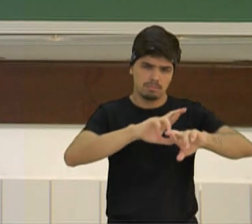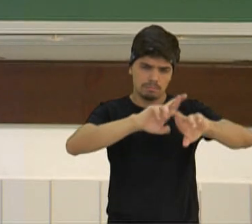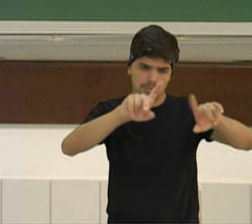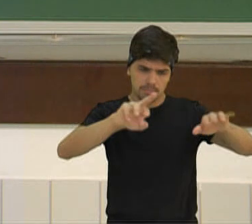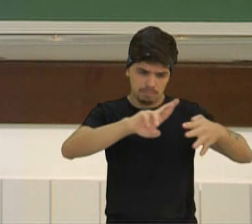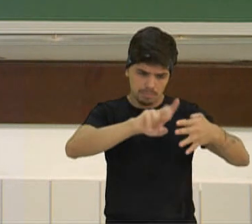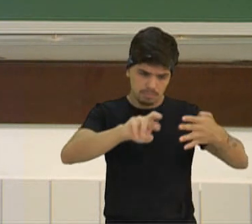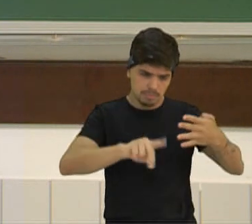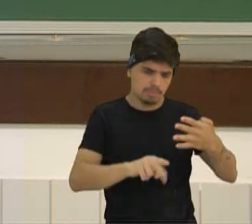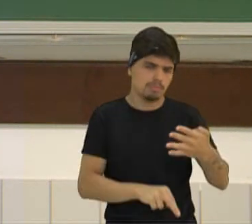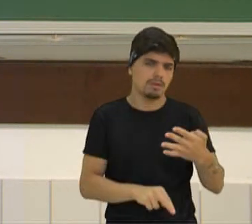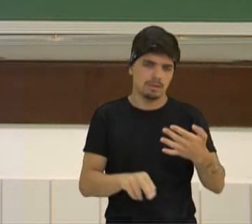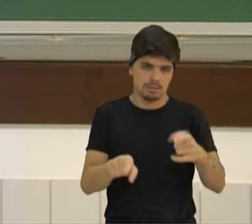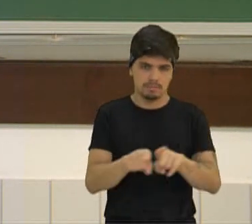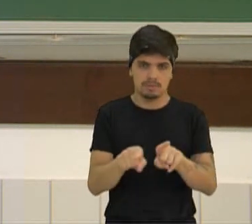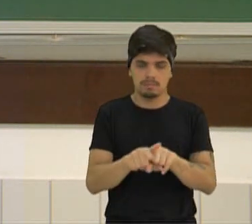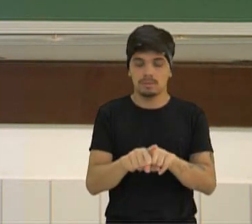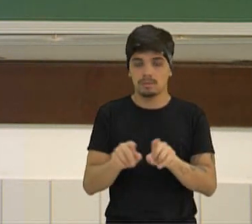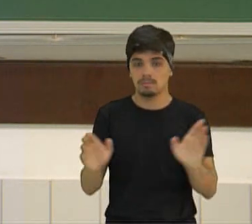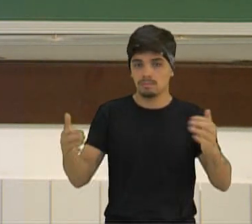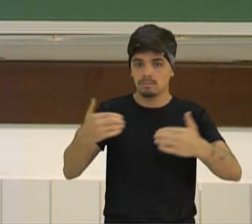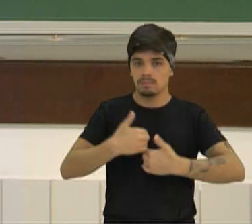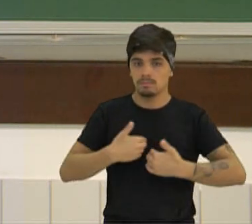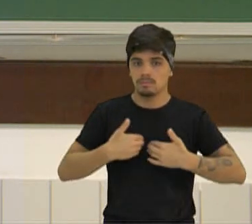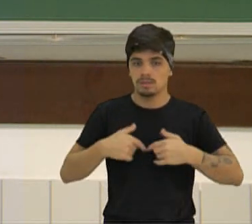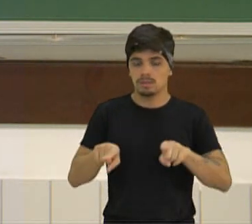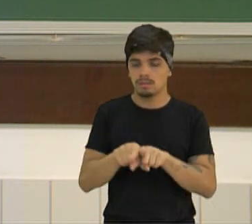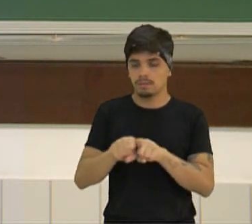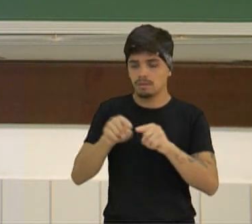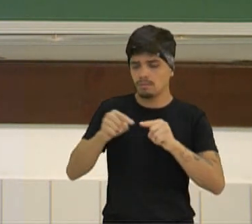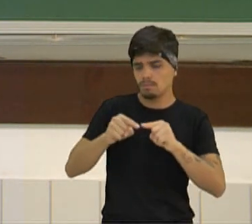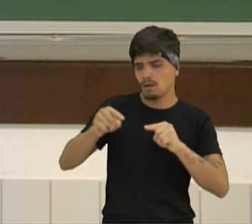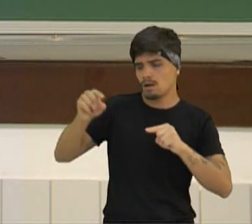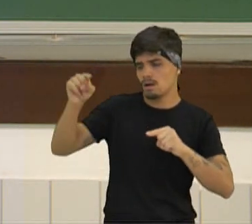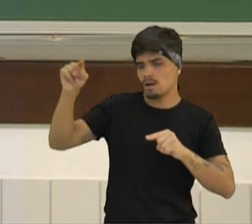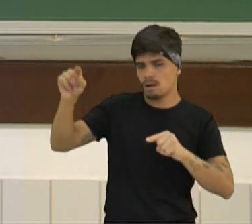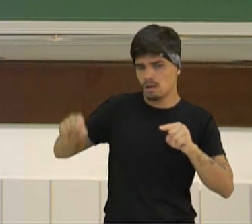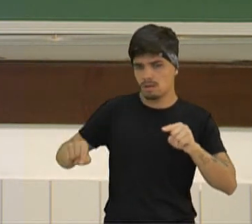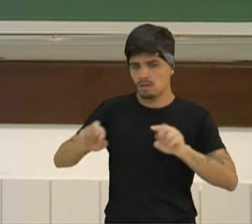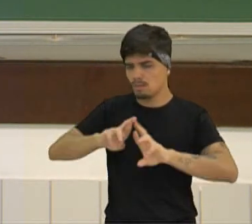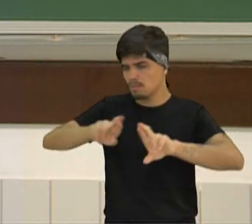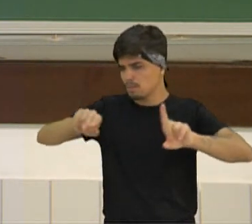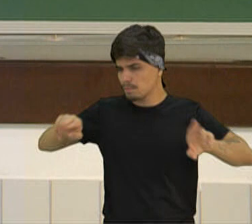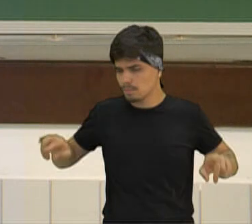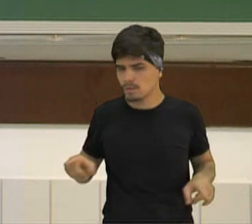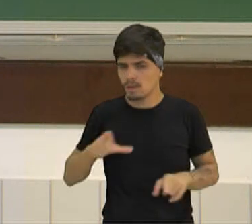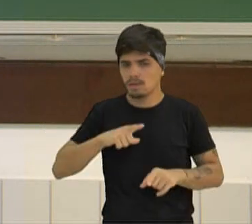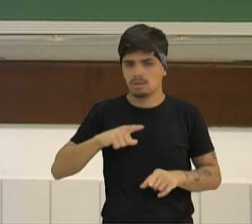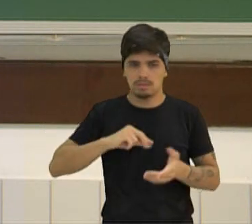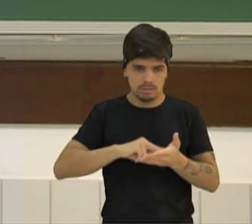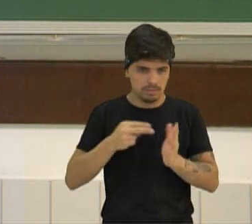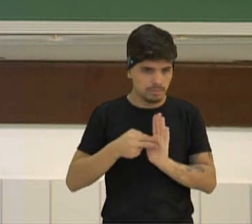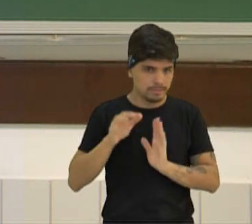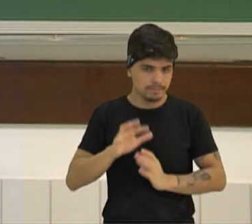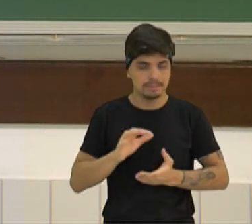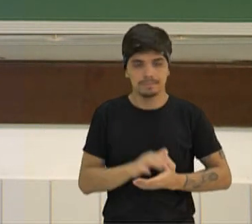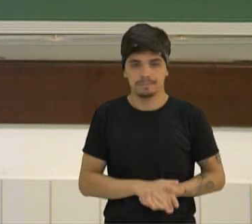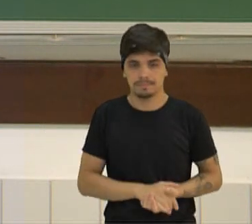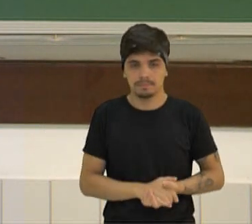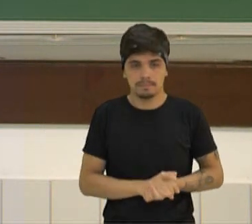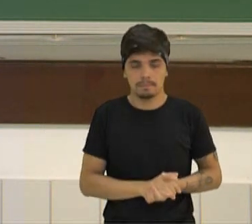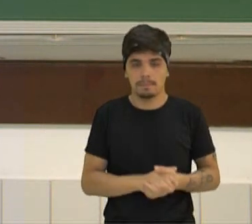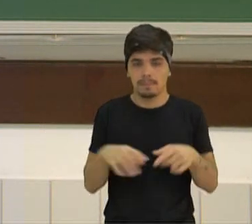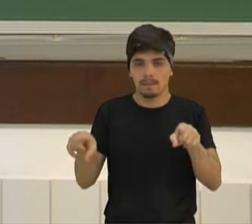do autismo uma ampla Ampla Gama de níveis isso quer dizer que sente são vários níveis tá